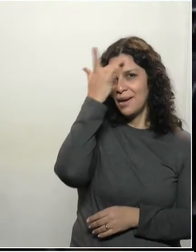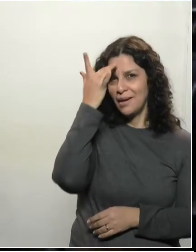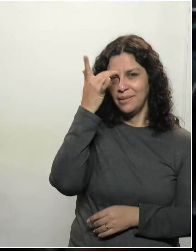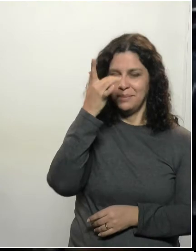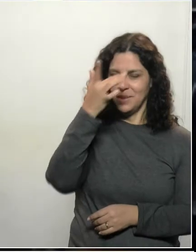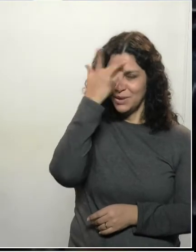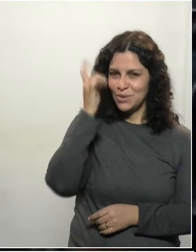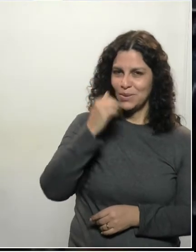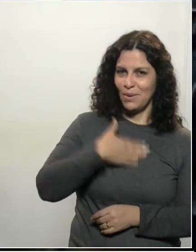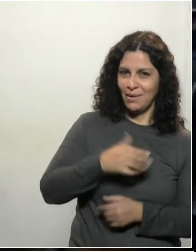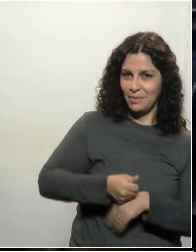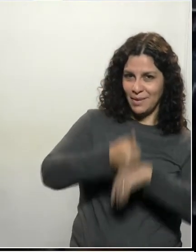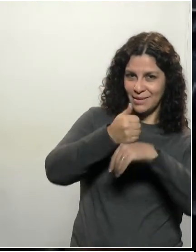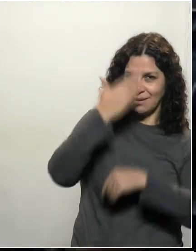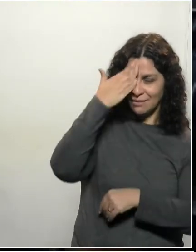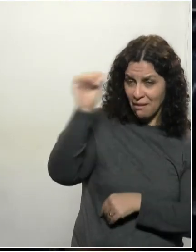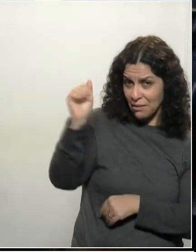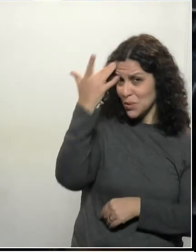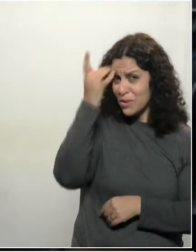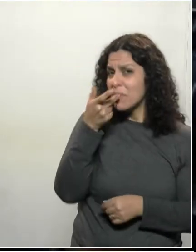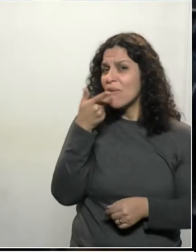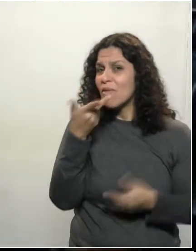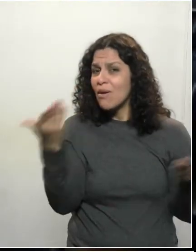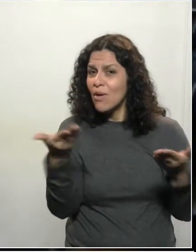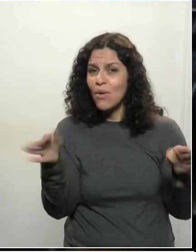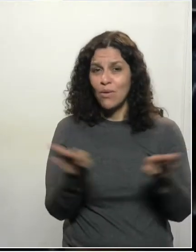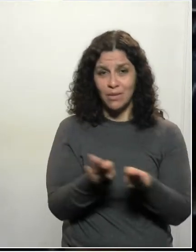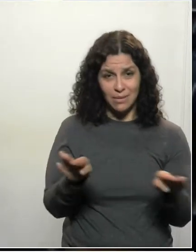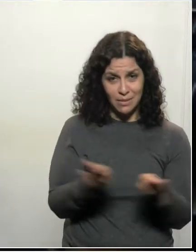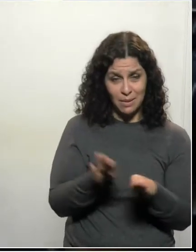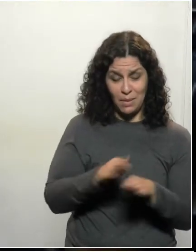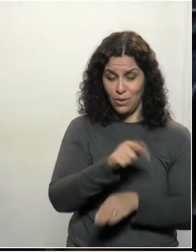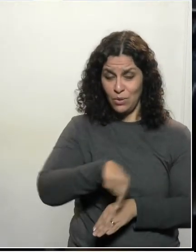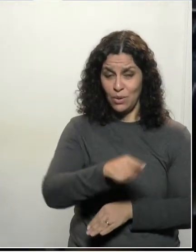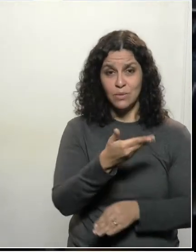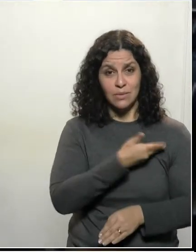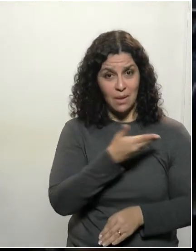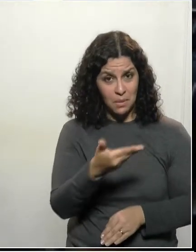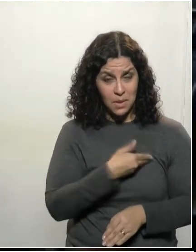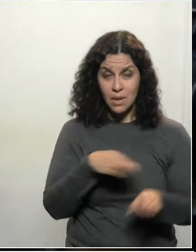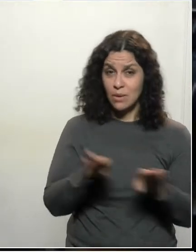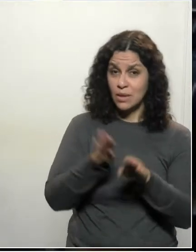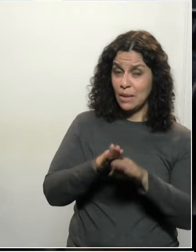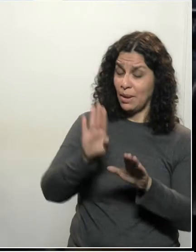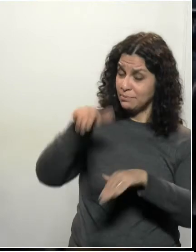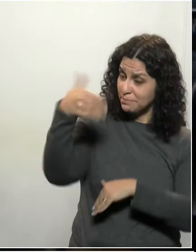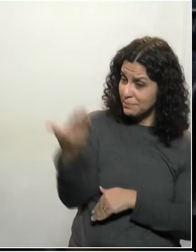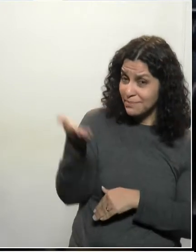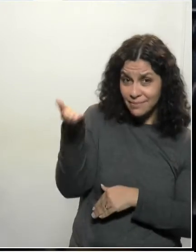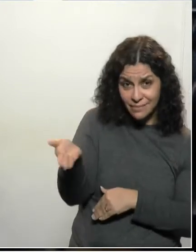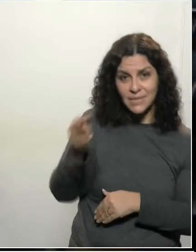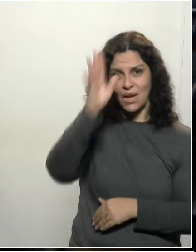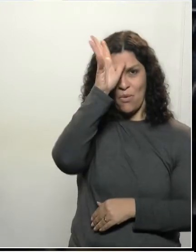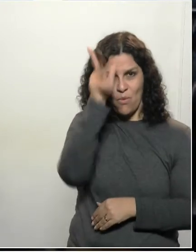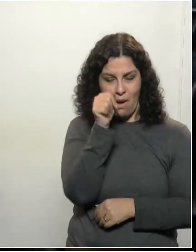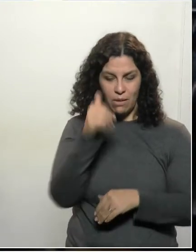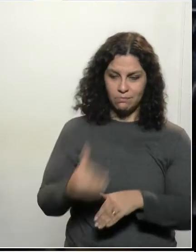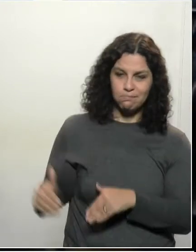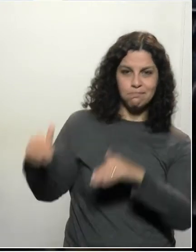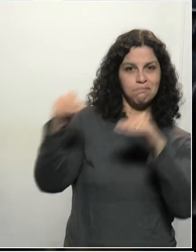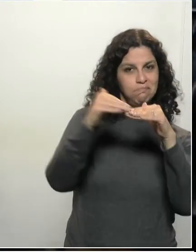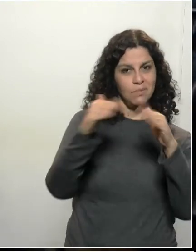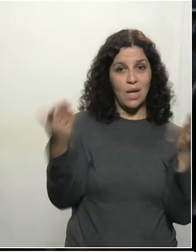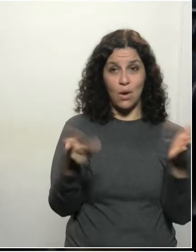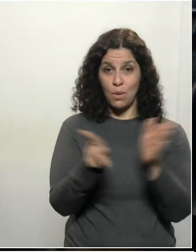gostaria de comentar a Vossa Excelência e os demais colegas. Saudação especial ao deputado Galo, que é a assunção